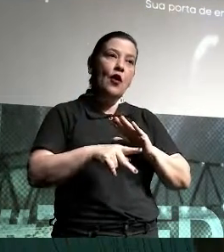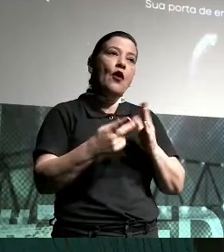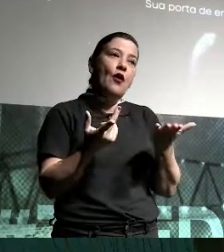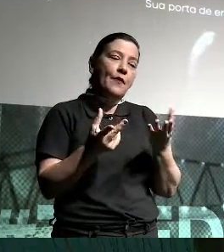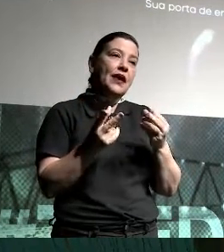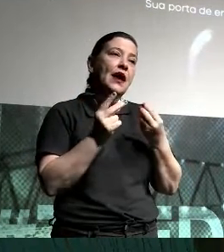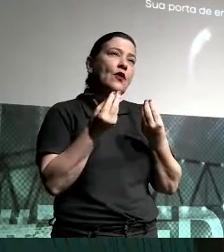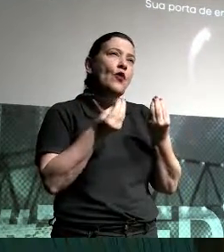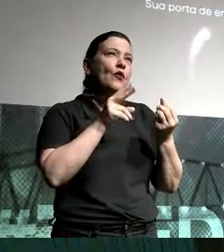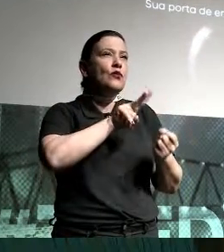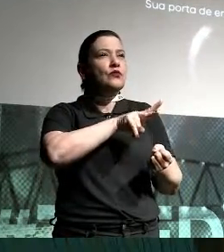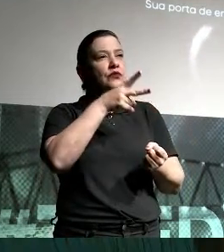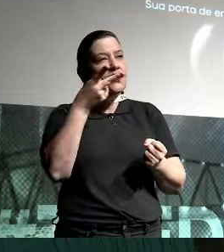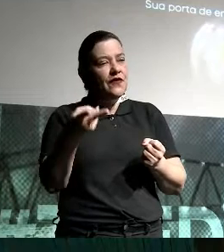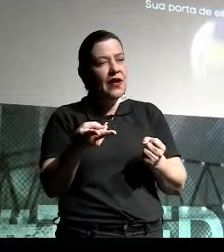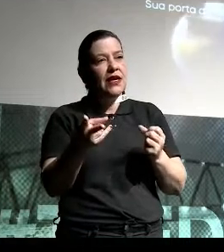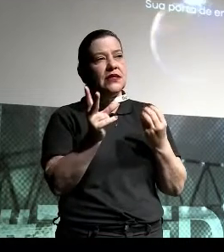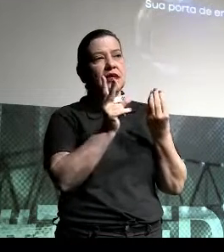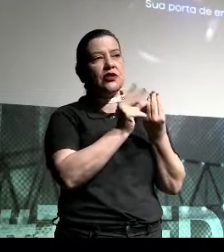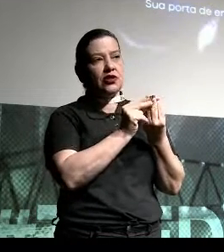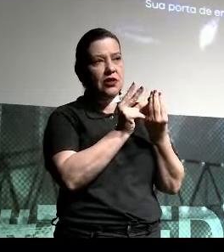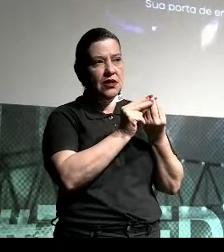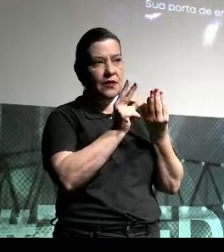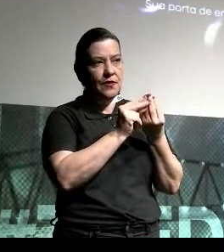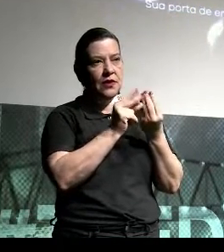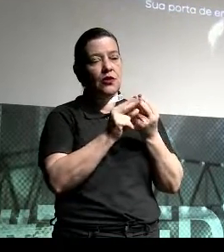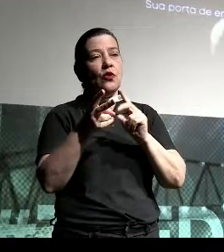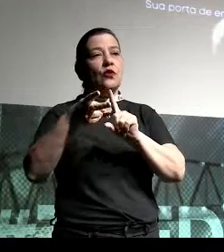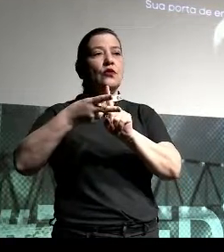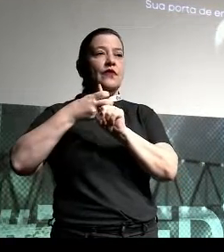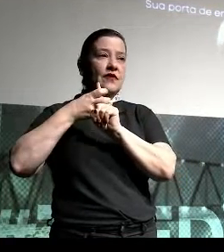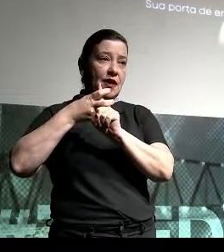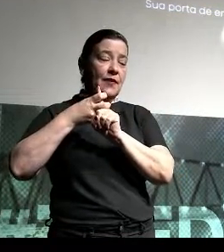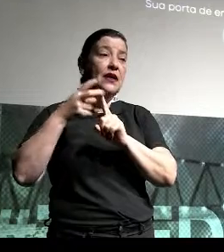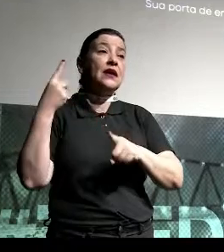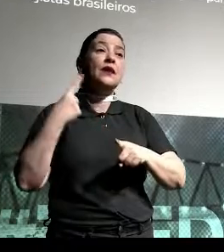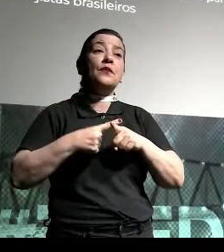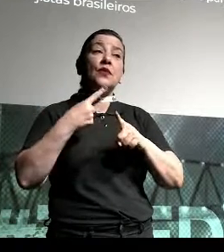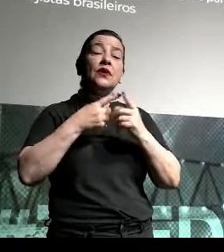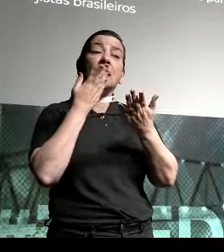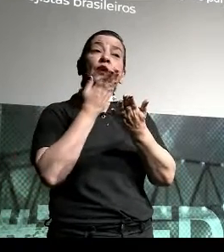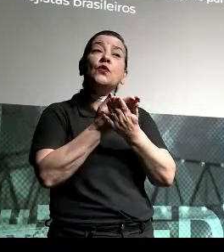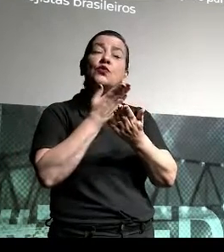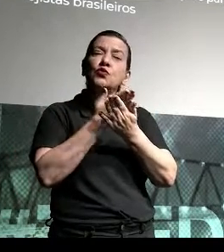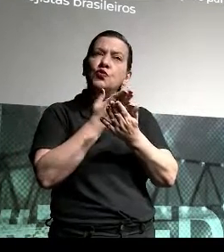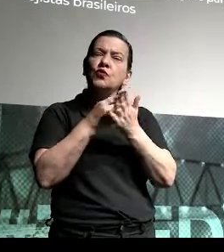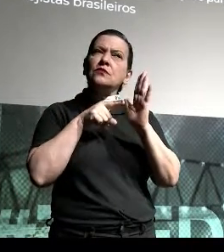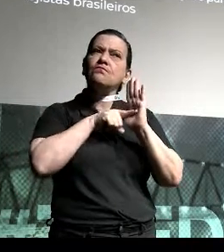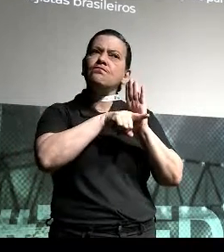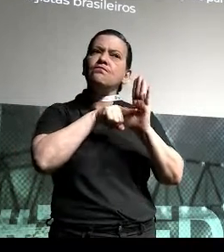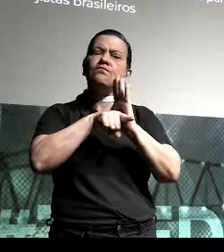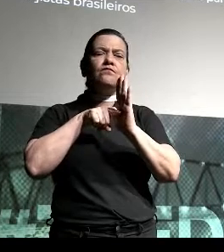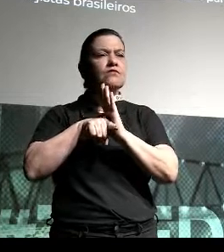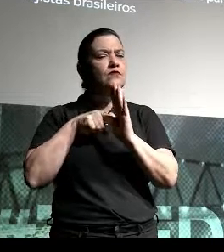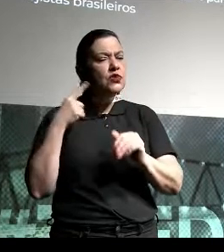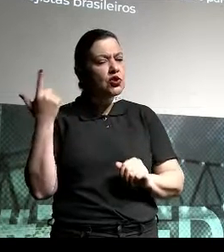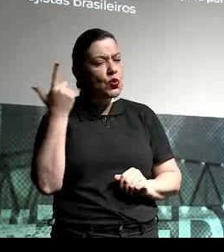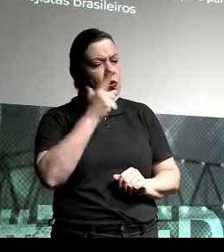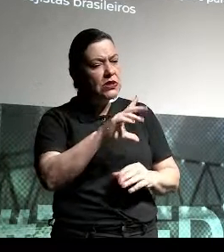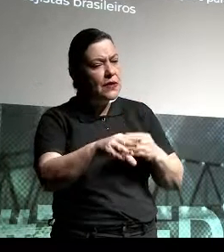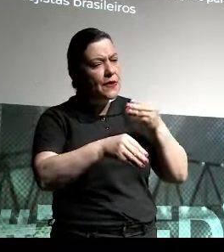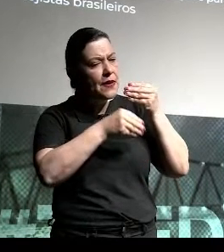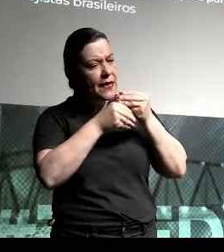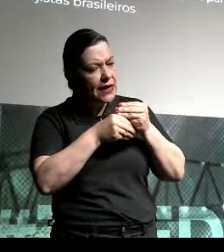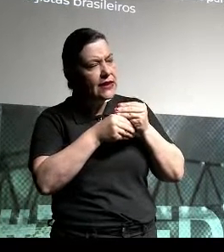faz uma transferência de cripto no Flutter. Porque o nosso estudo de caso foi para a gente conseguir implementar